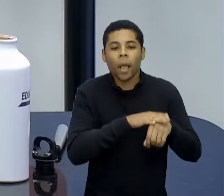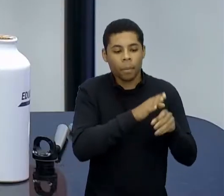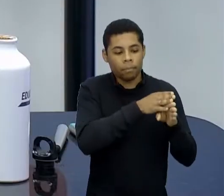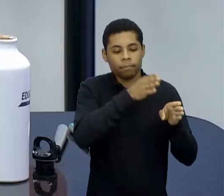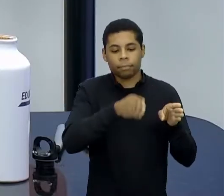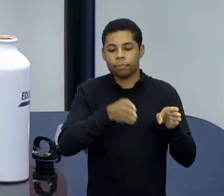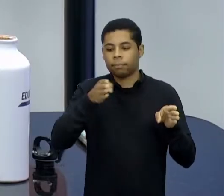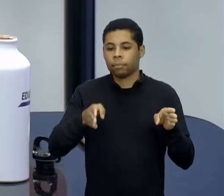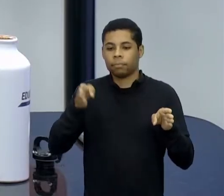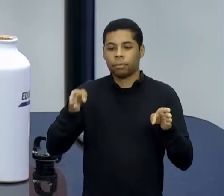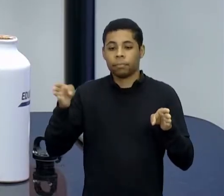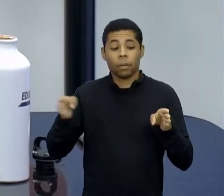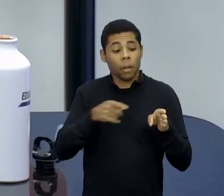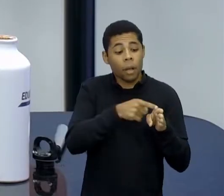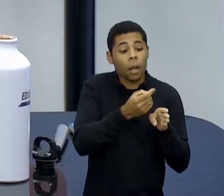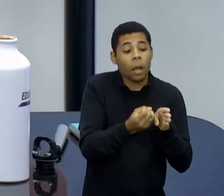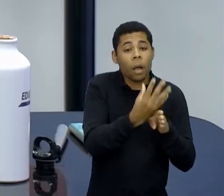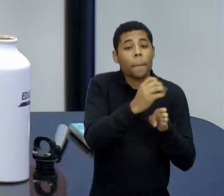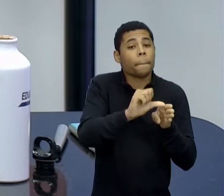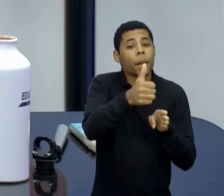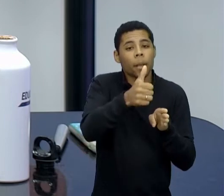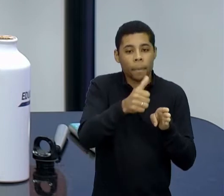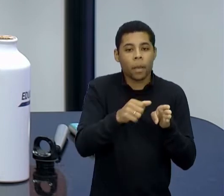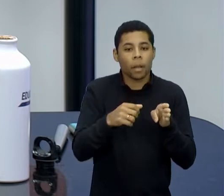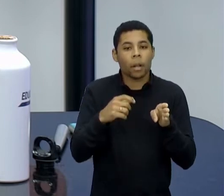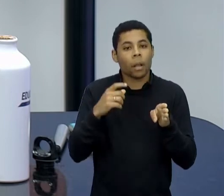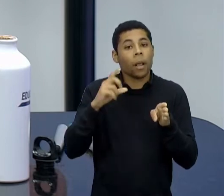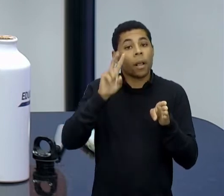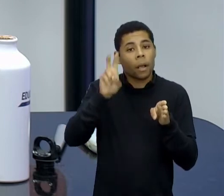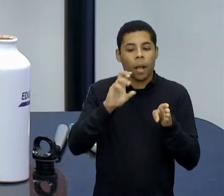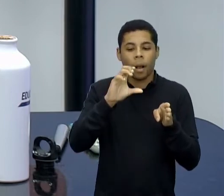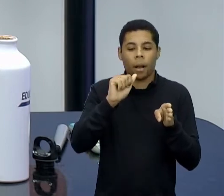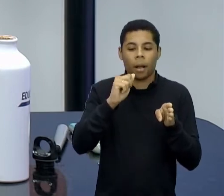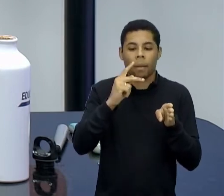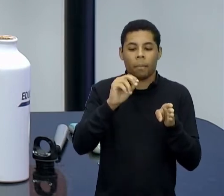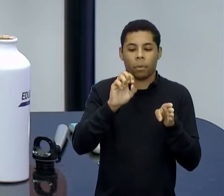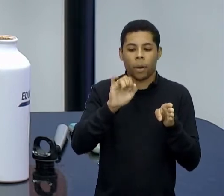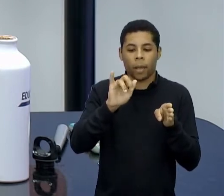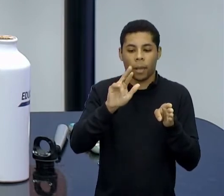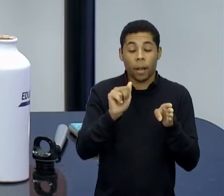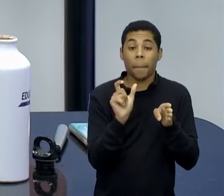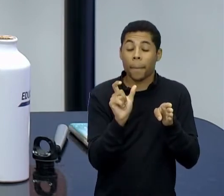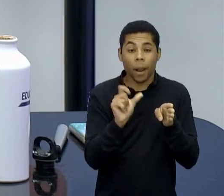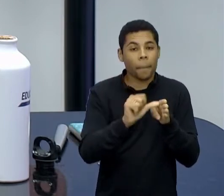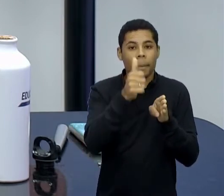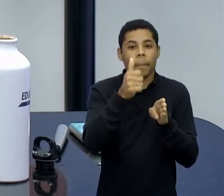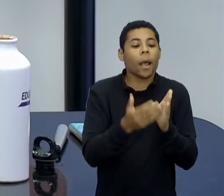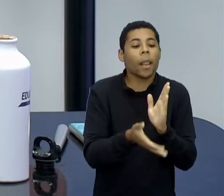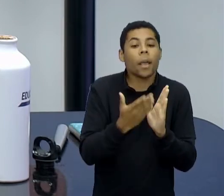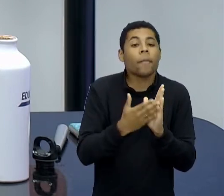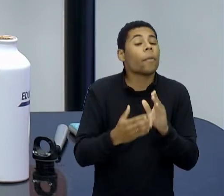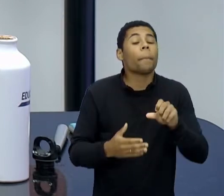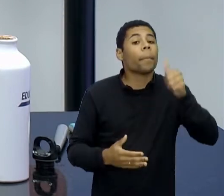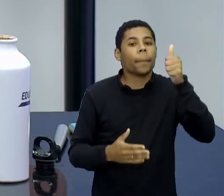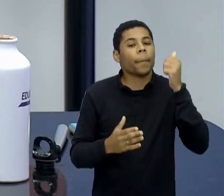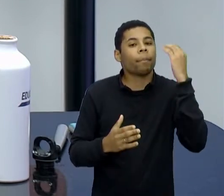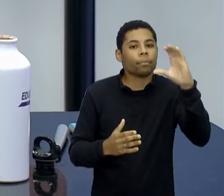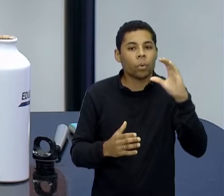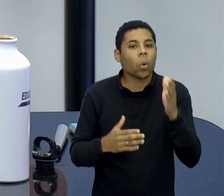desde quando surgiu pela primeira vez o termo capoeira, em qual livro, a primeira